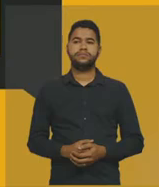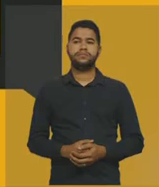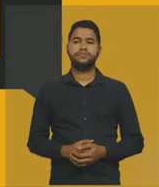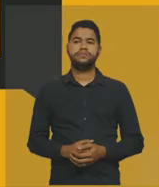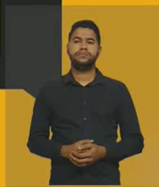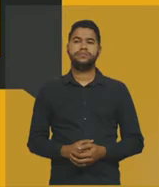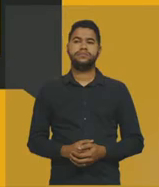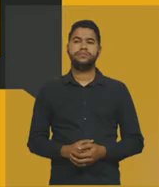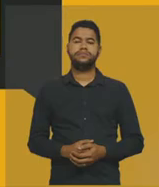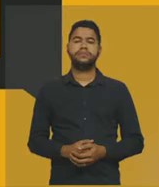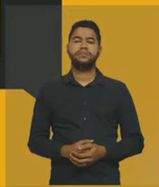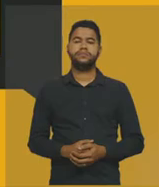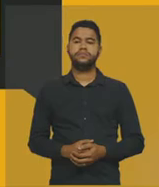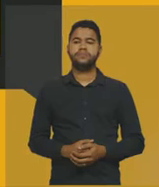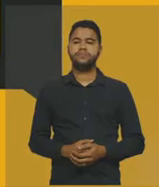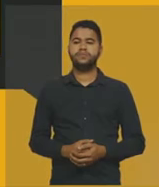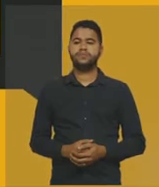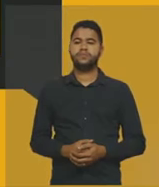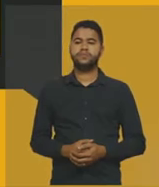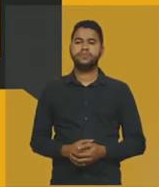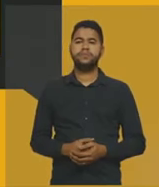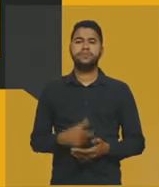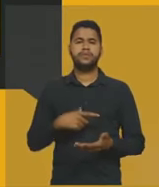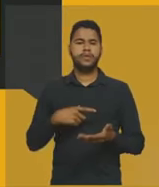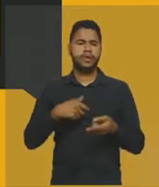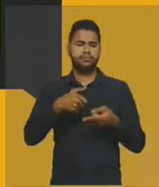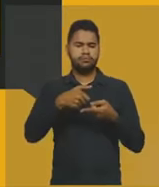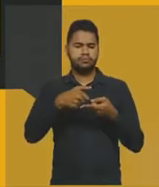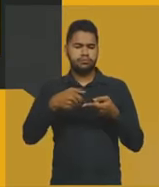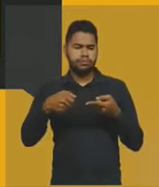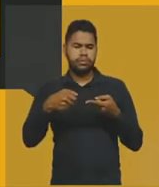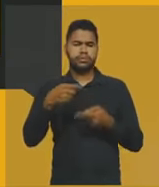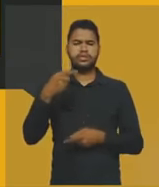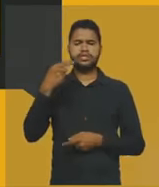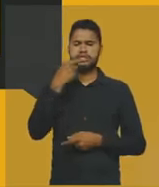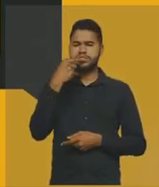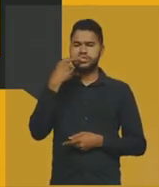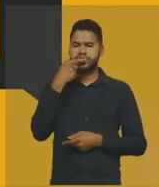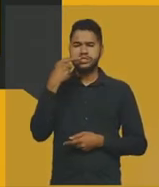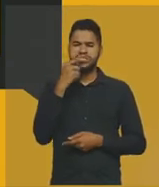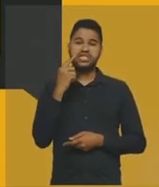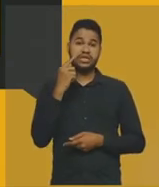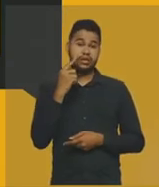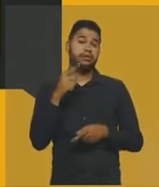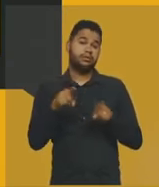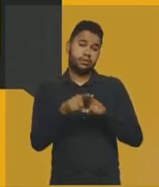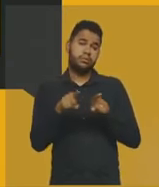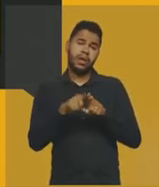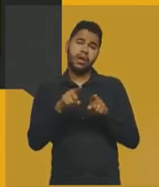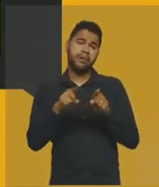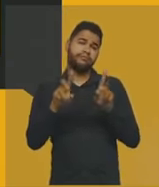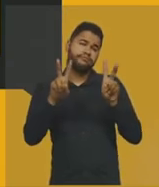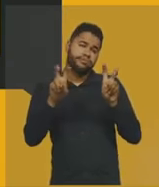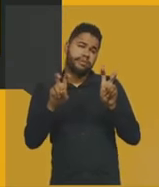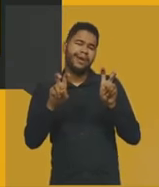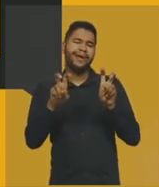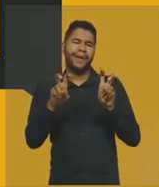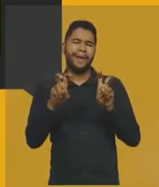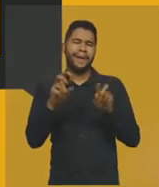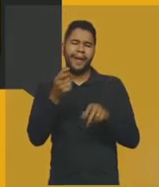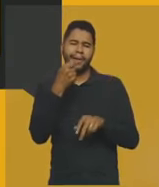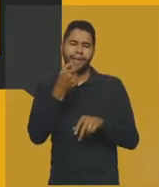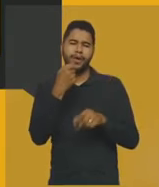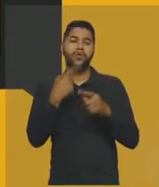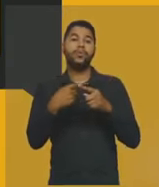Antisséptico, toothpaste, pasta dental, para cuidar do dente, a gente considera como um medicamento também, porque cuida,